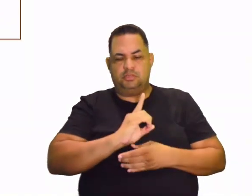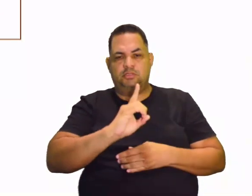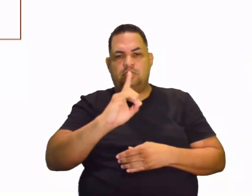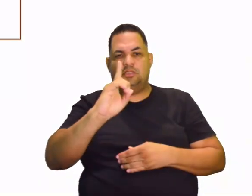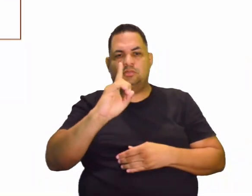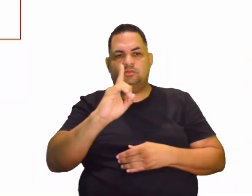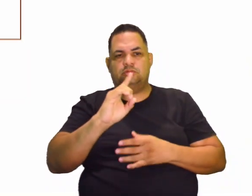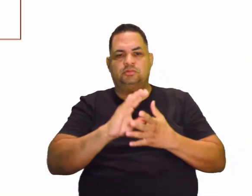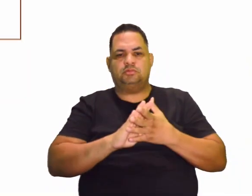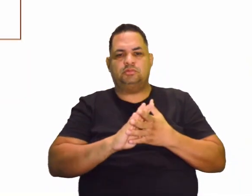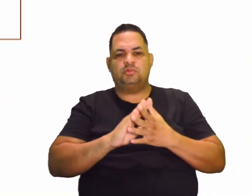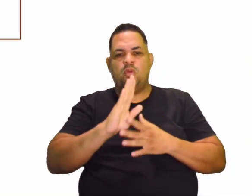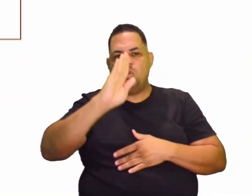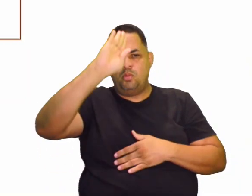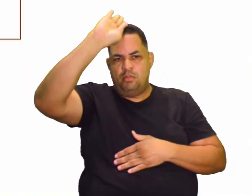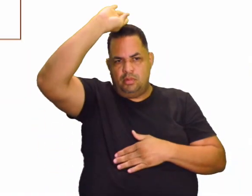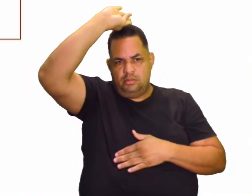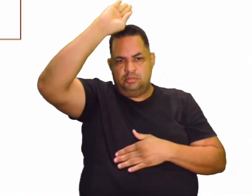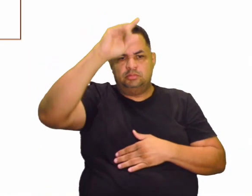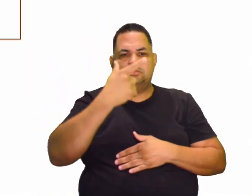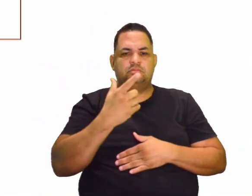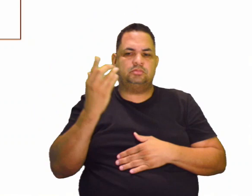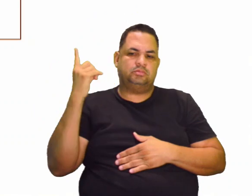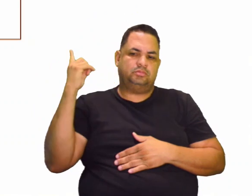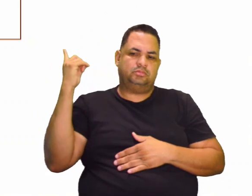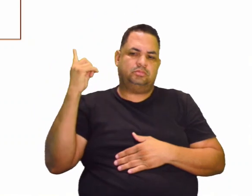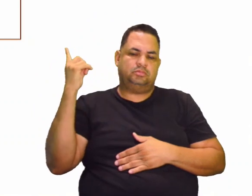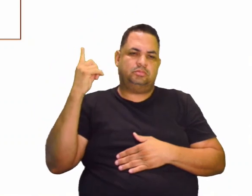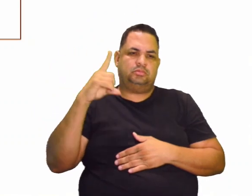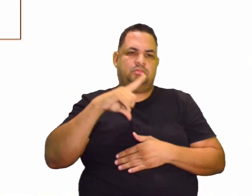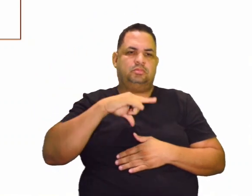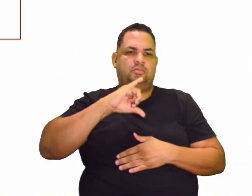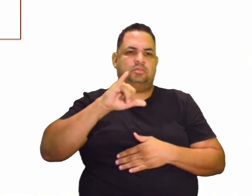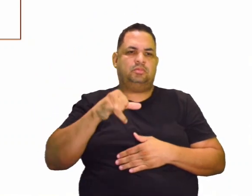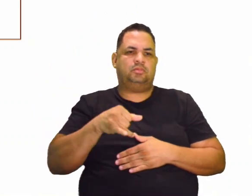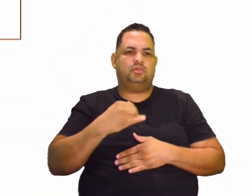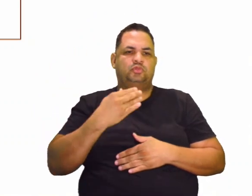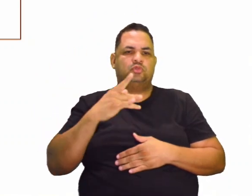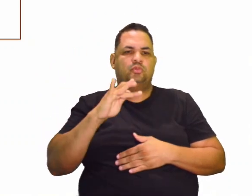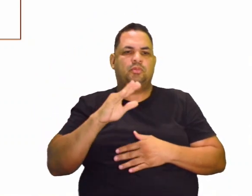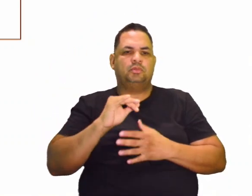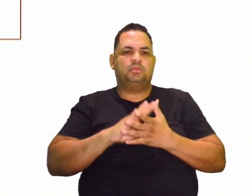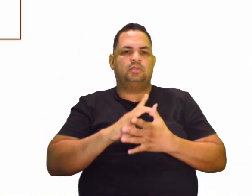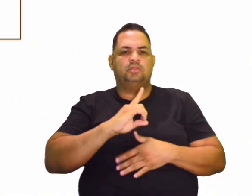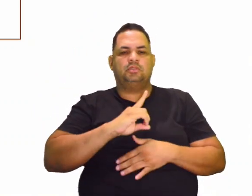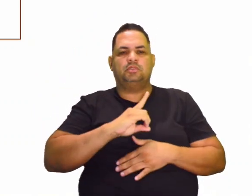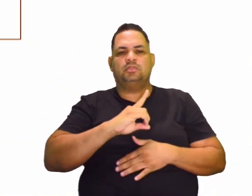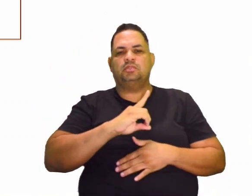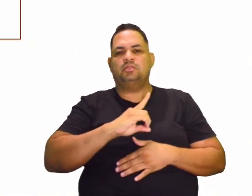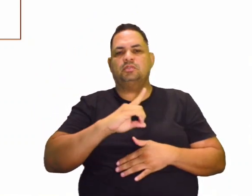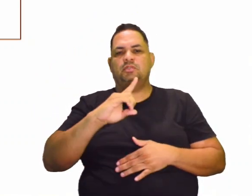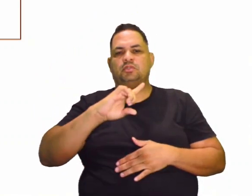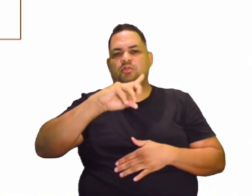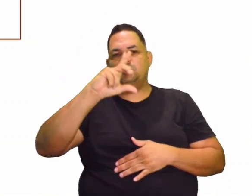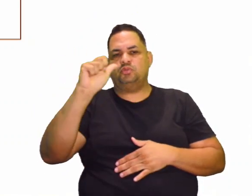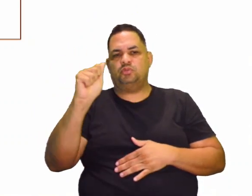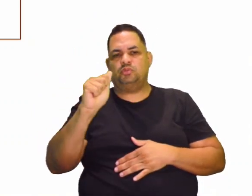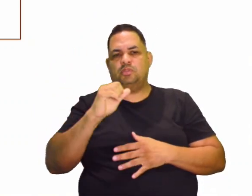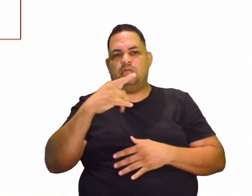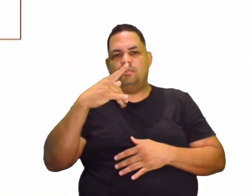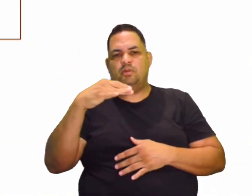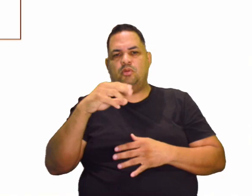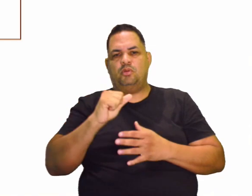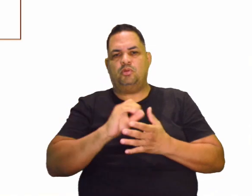Eu trouxe alguns para vocês, como Júpiter, deus do dia, Apolo, deus do sol